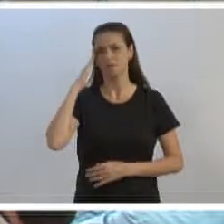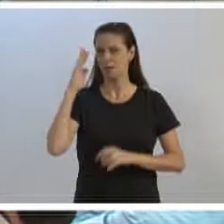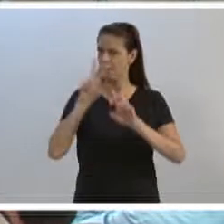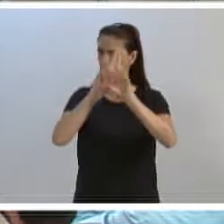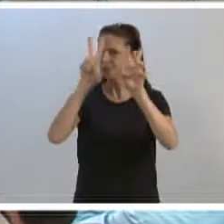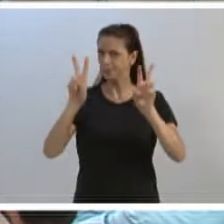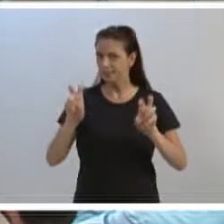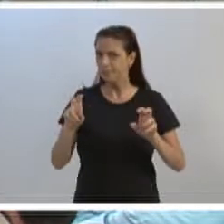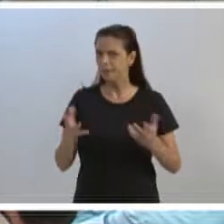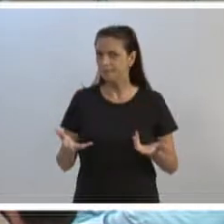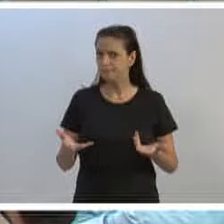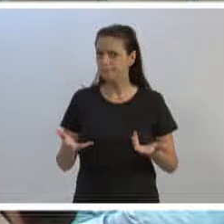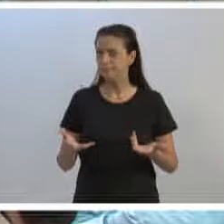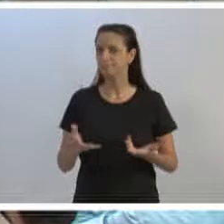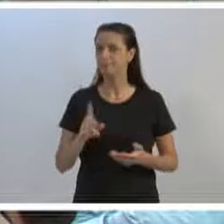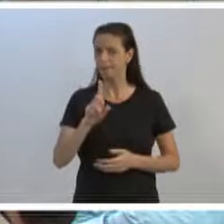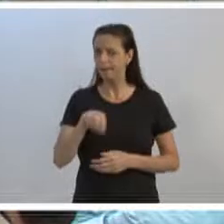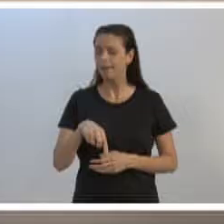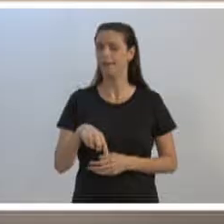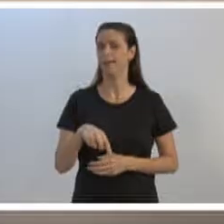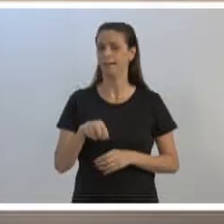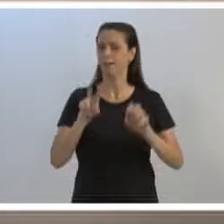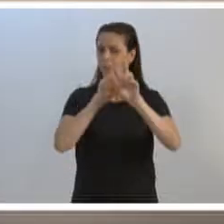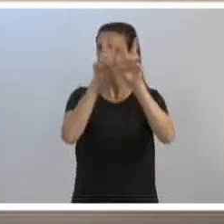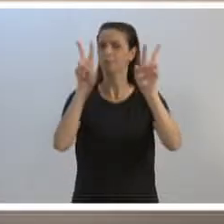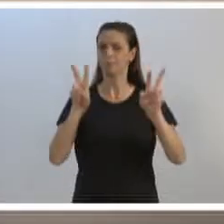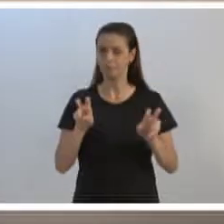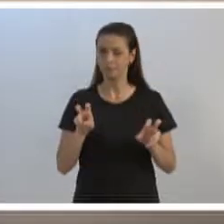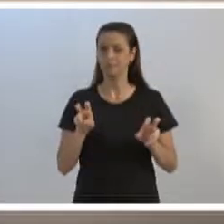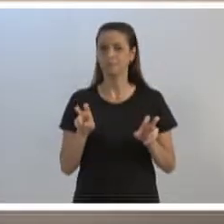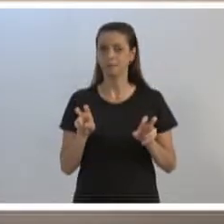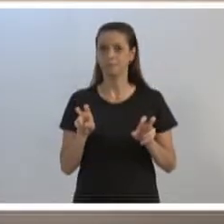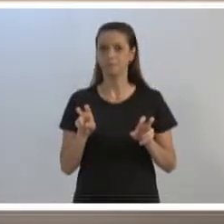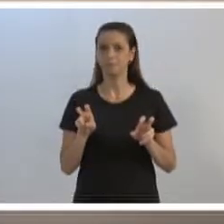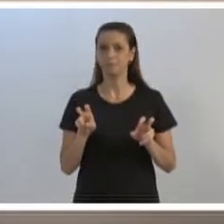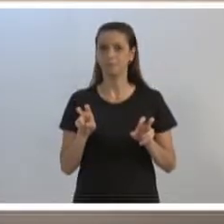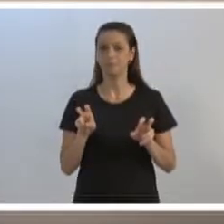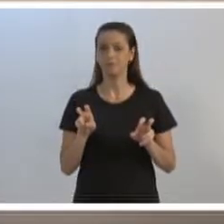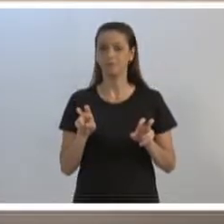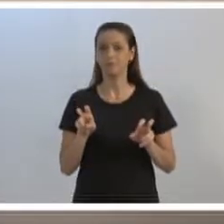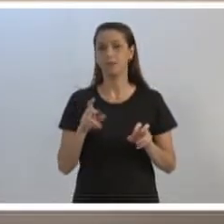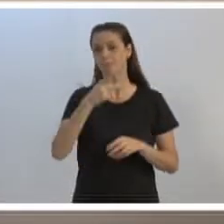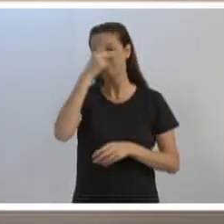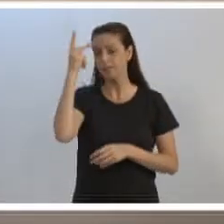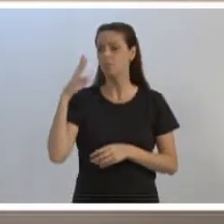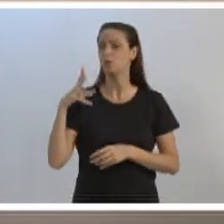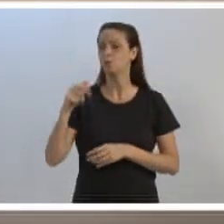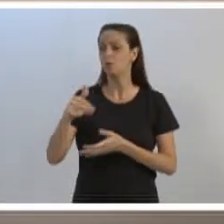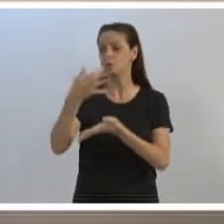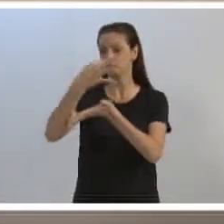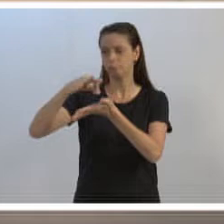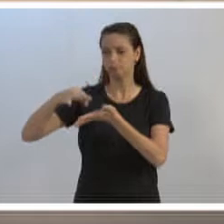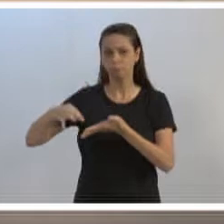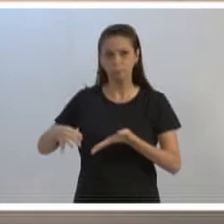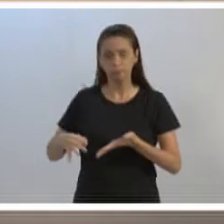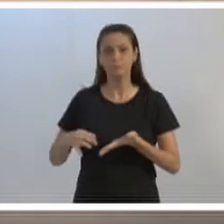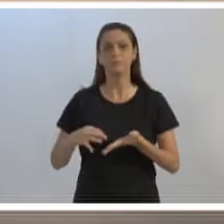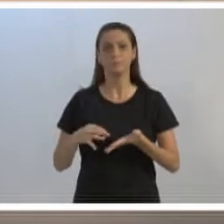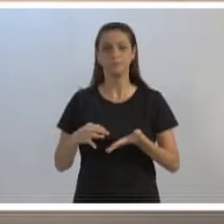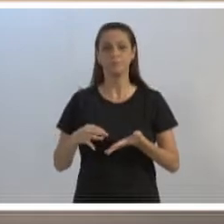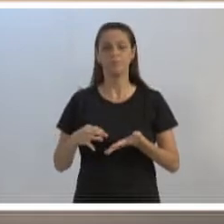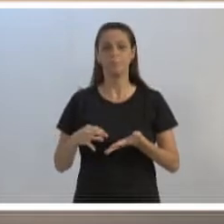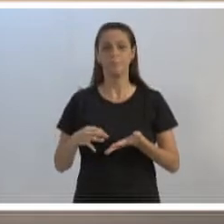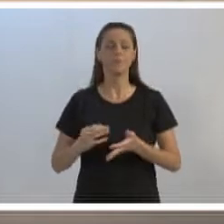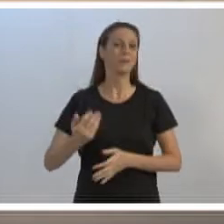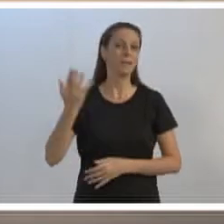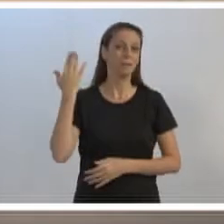esse assunto? Esse é aquele assunto onde as assinaturas de todos os parlamentares,